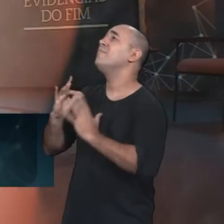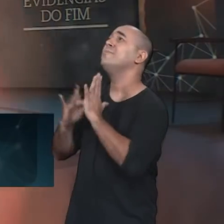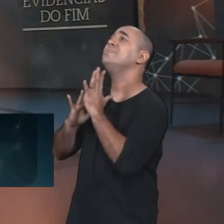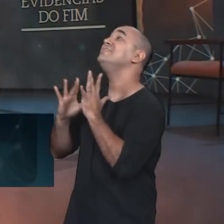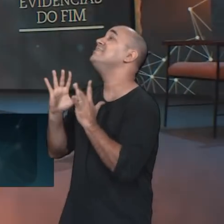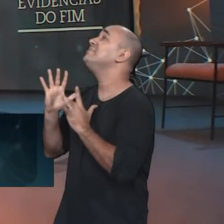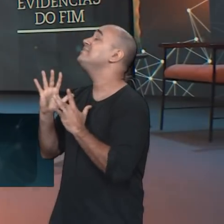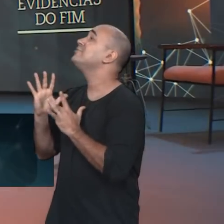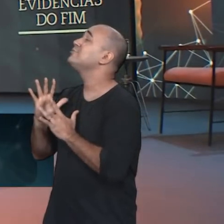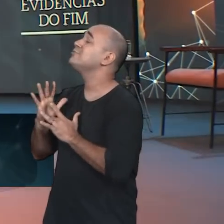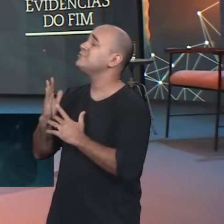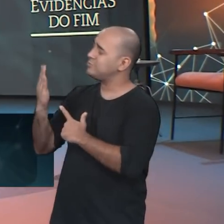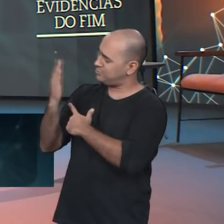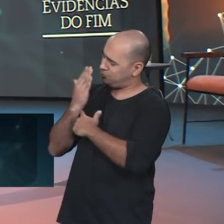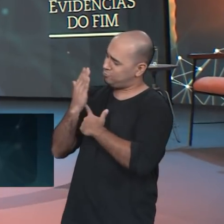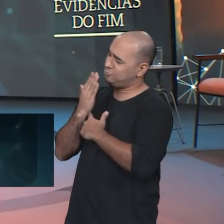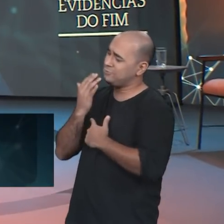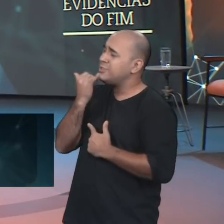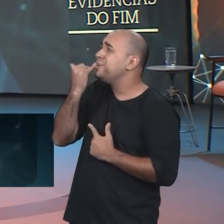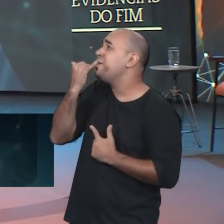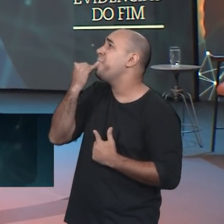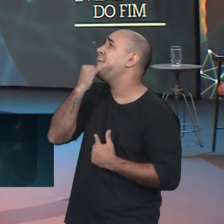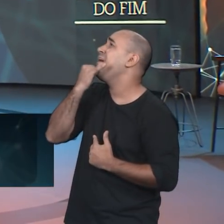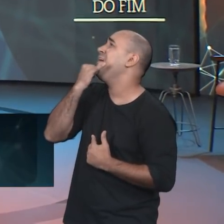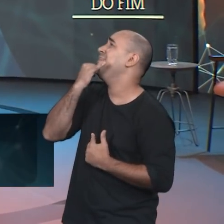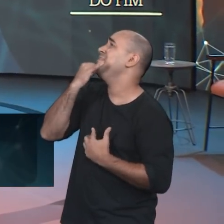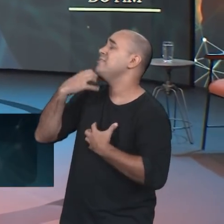Jesus. Me perdoa,